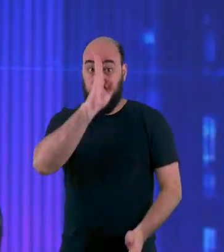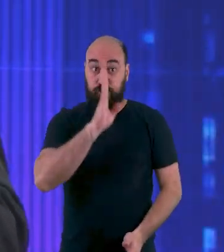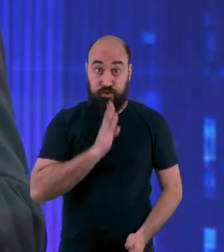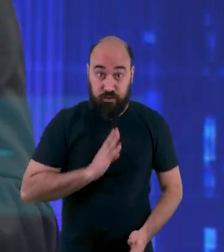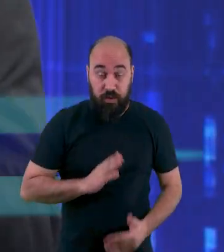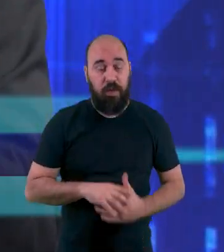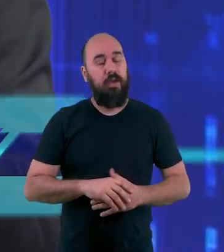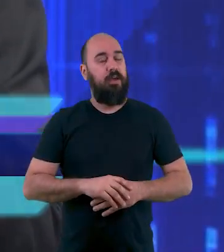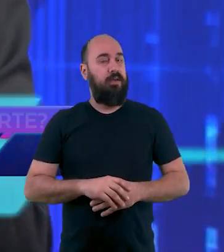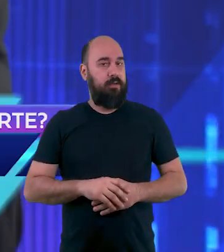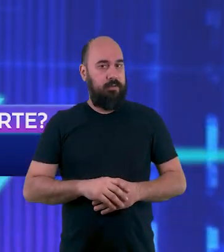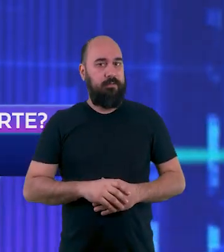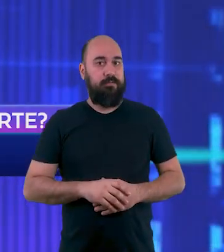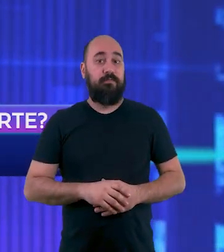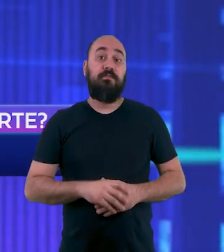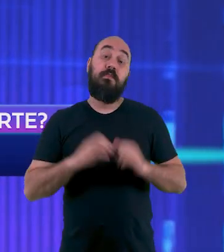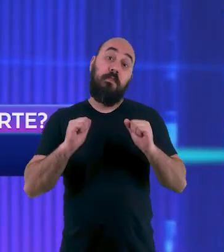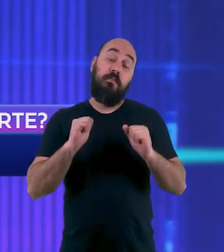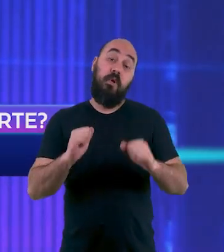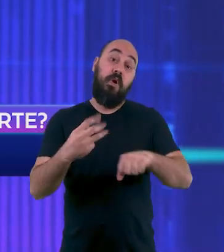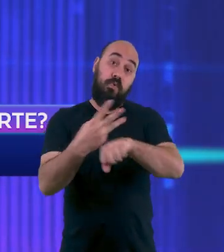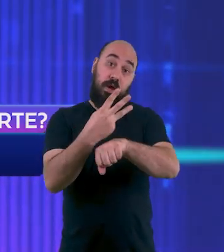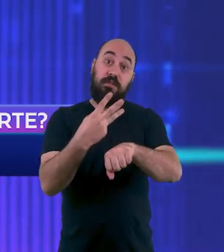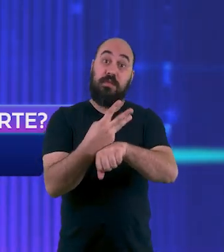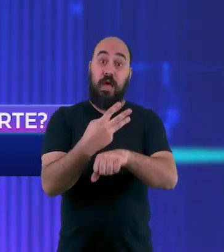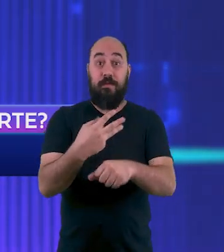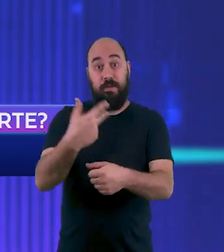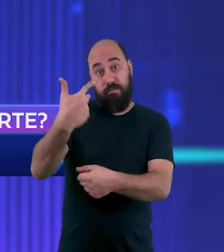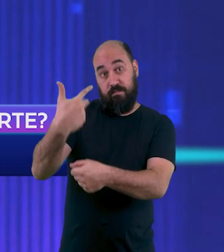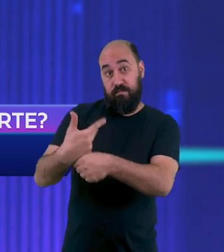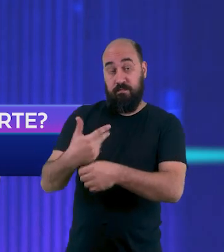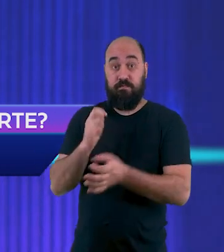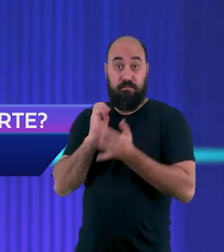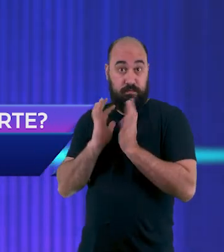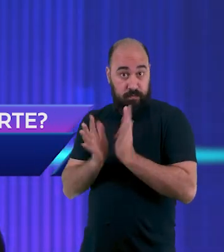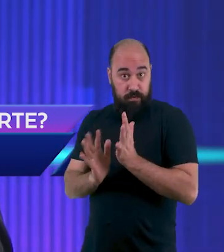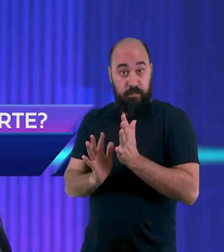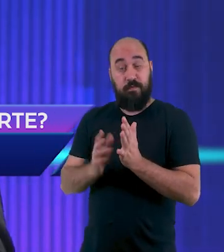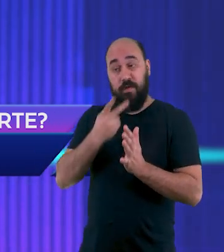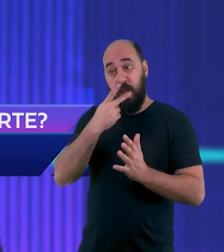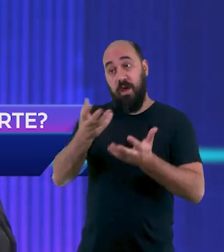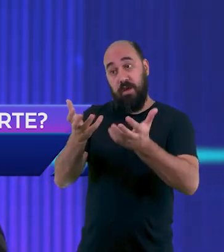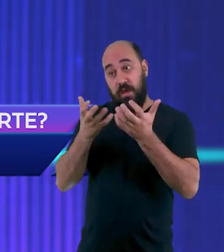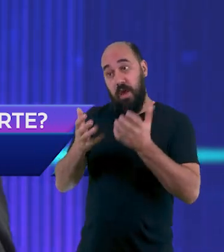outros mais. Bom, você pode também mandar uma mensagem para nós pelo WhatsApp. O número é 12